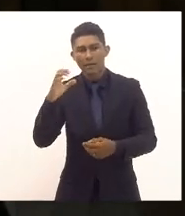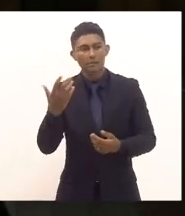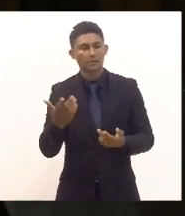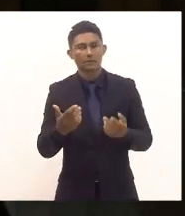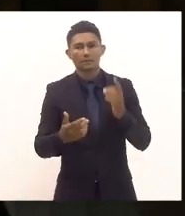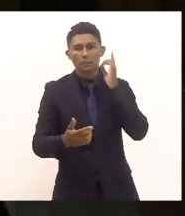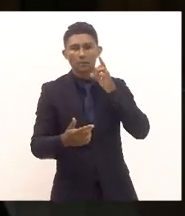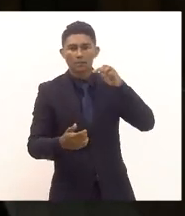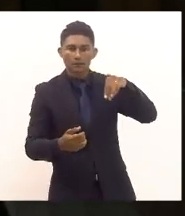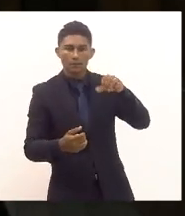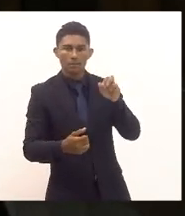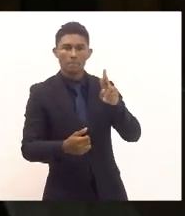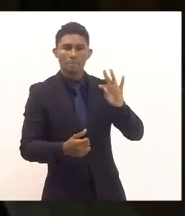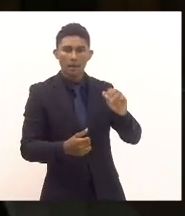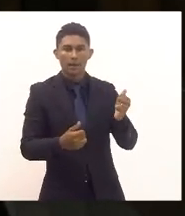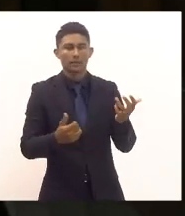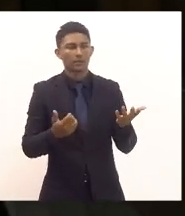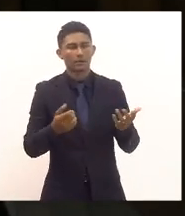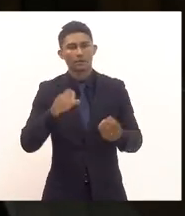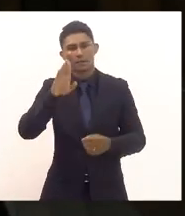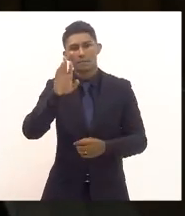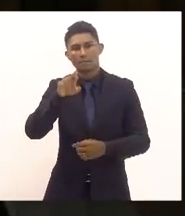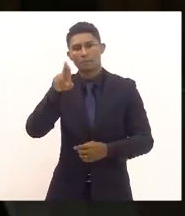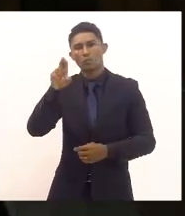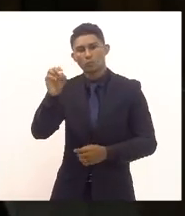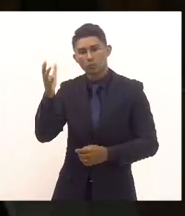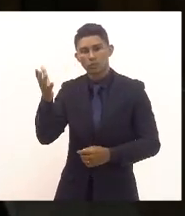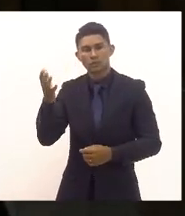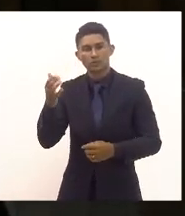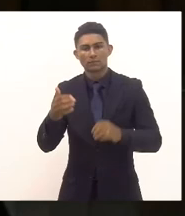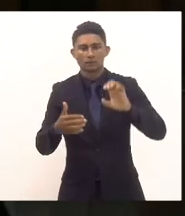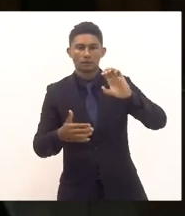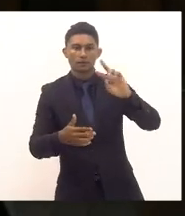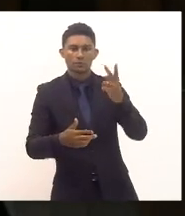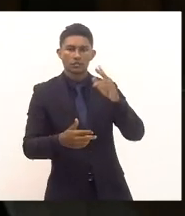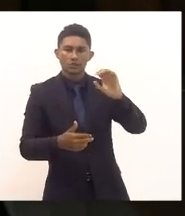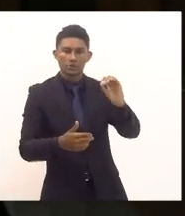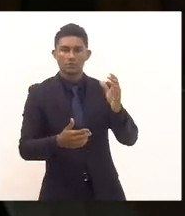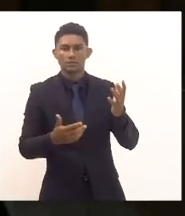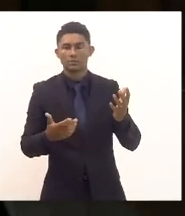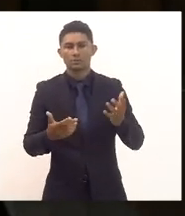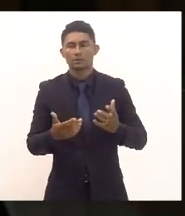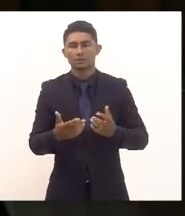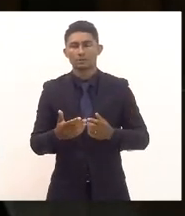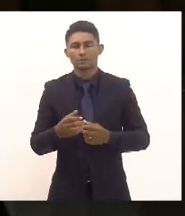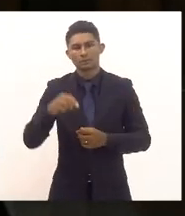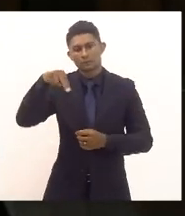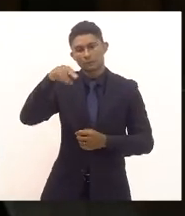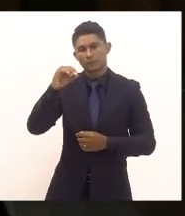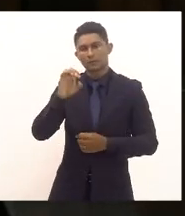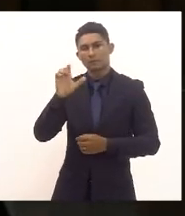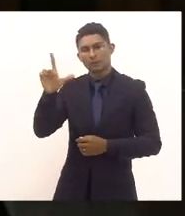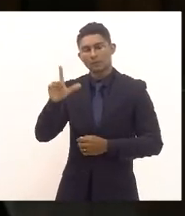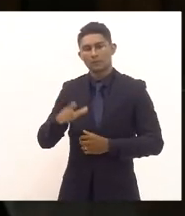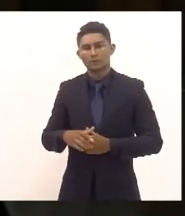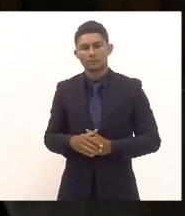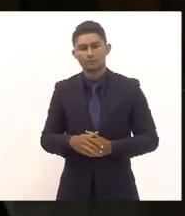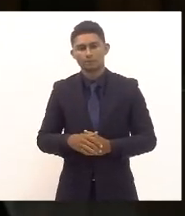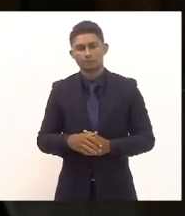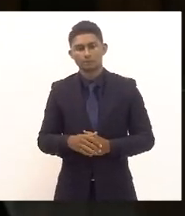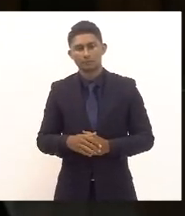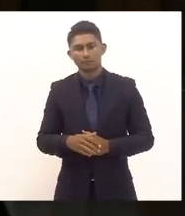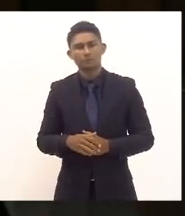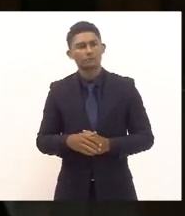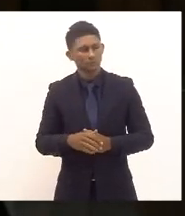deputada Martha Rocha Deputado Bruno dauaire Deputado Chico Machado Deputado Noel de Carvalho